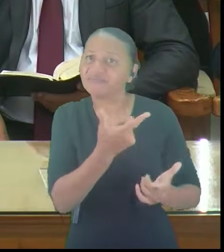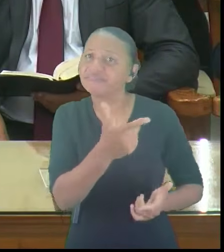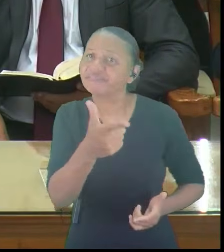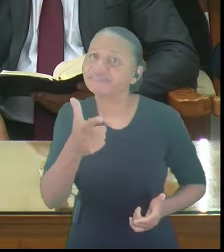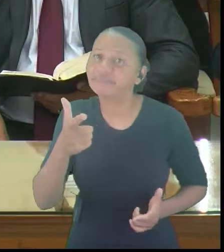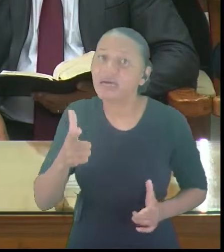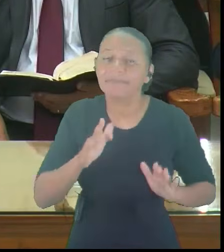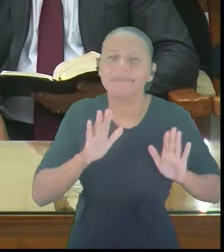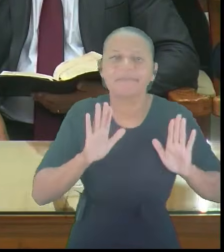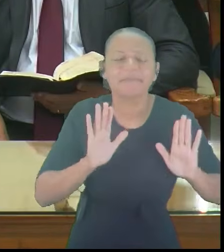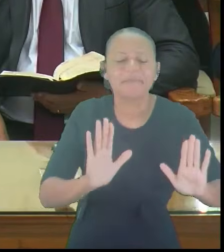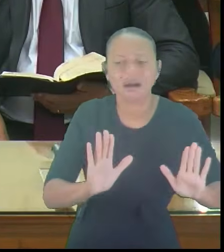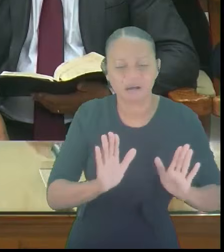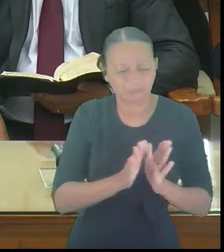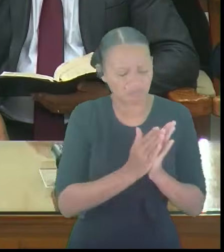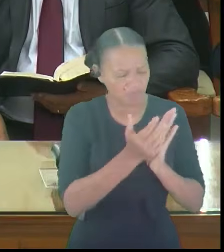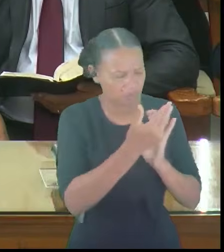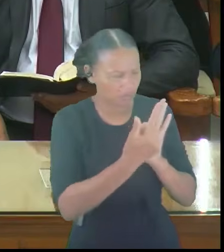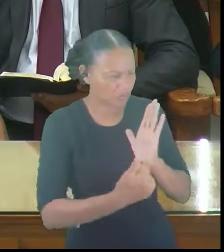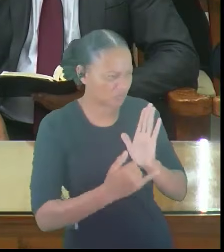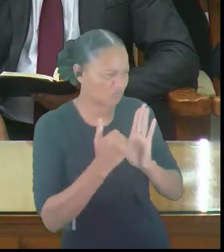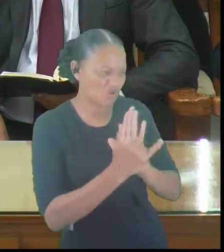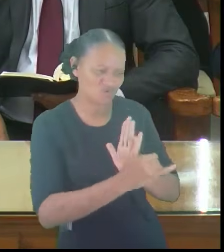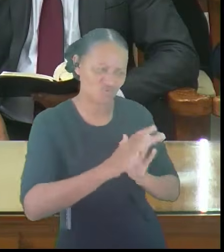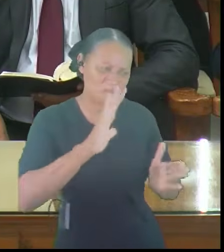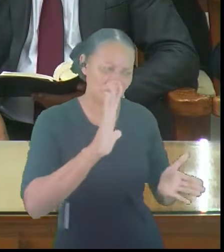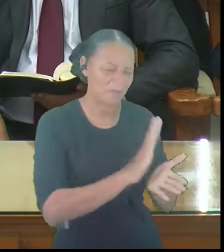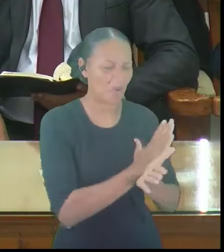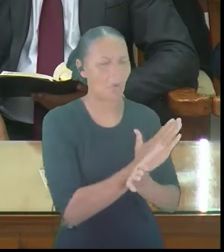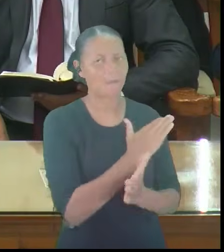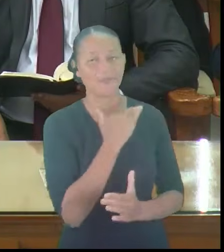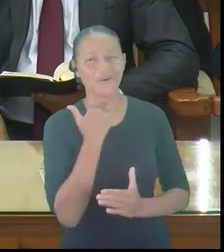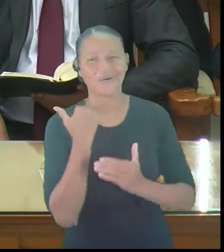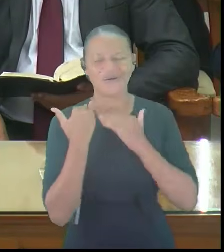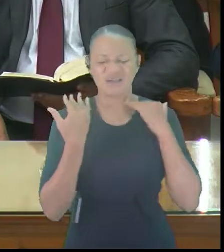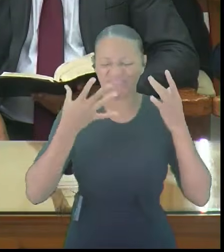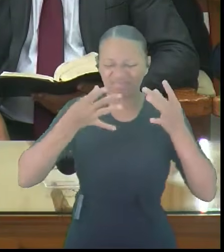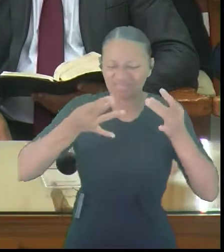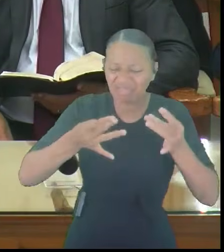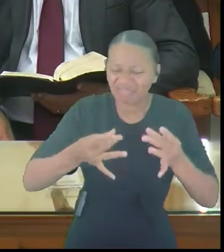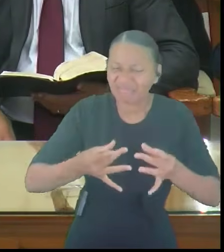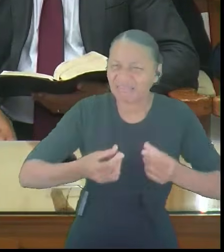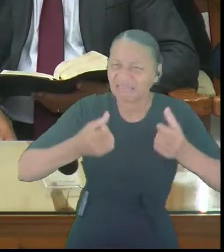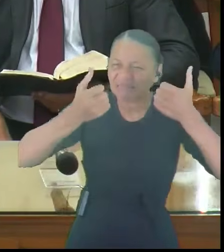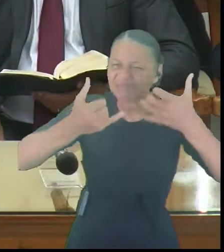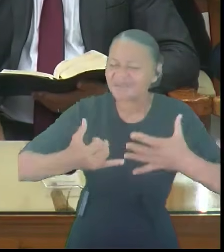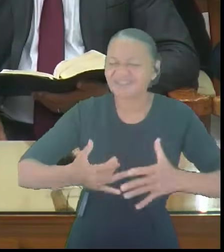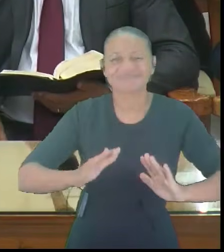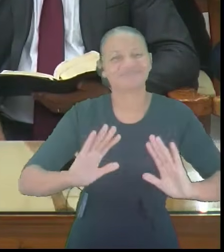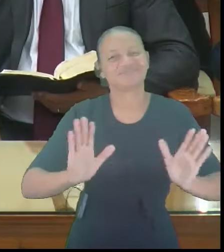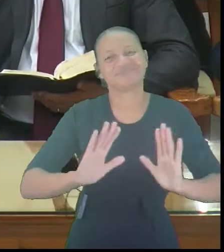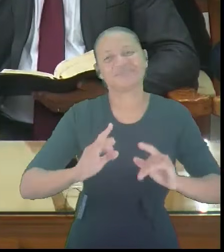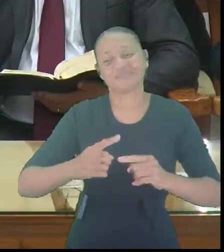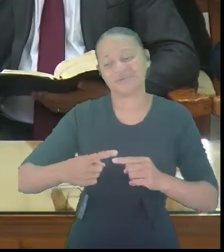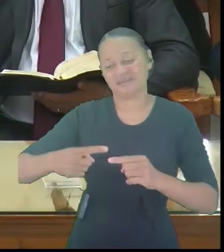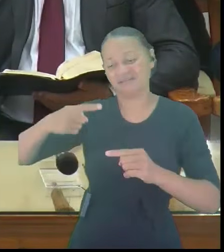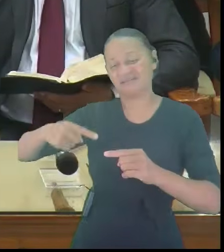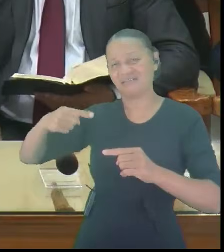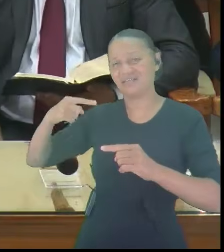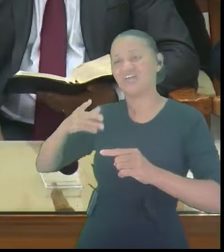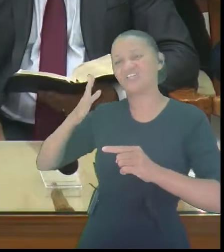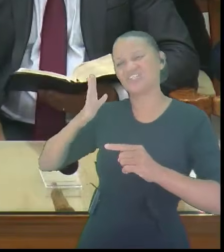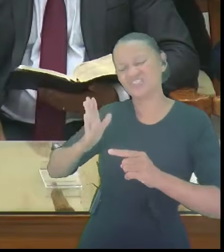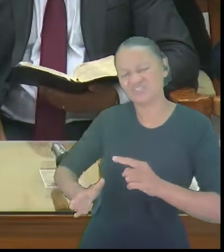Mas a Bíblia diz que os dois foram fulminados. Eu não vou entrar em detalhes, porque os irmãos já aprenderam